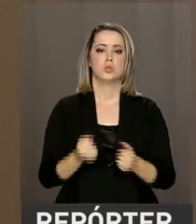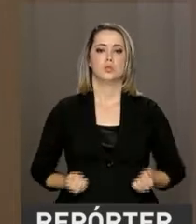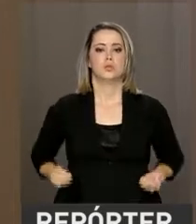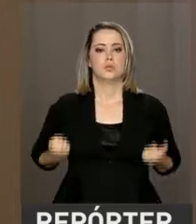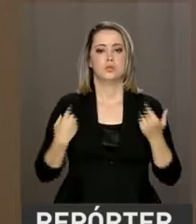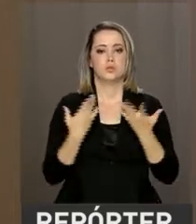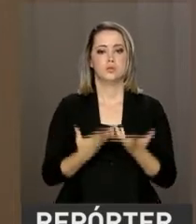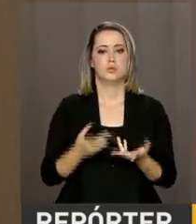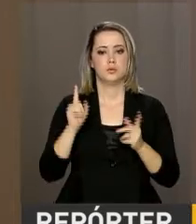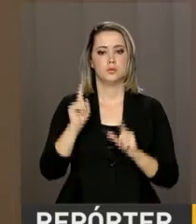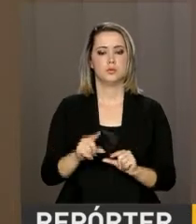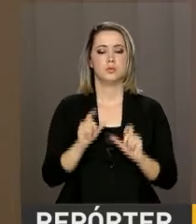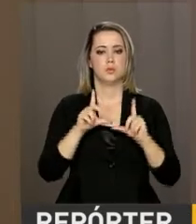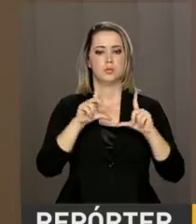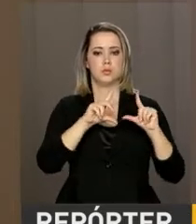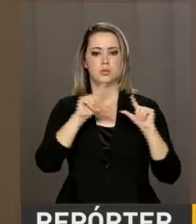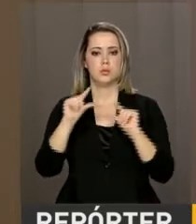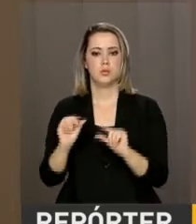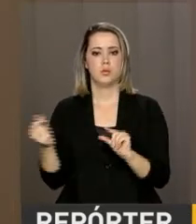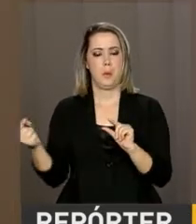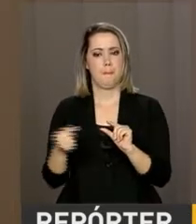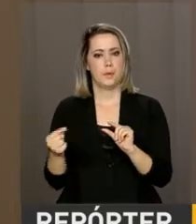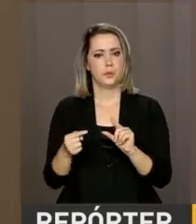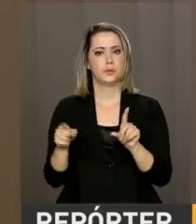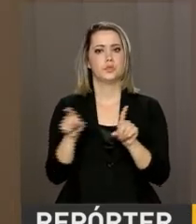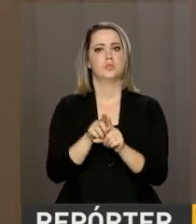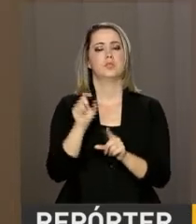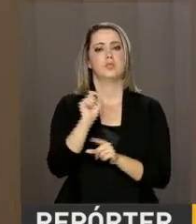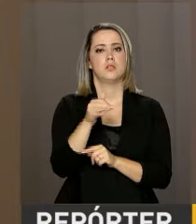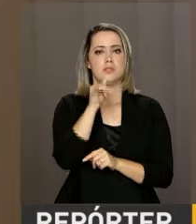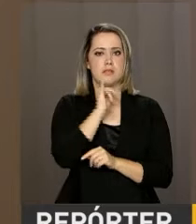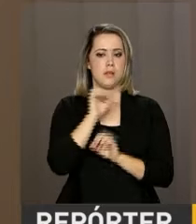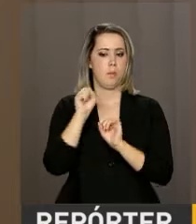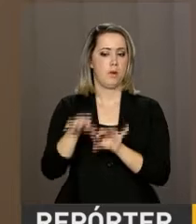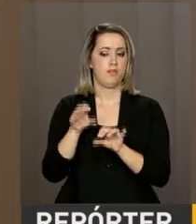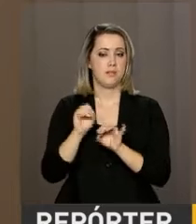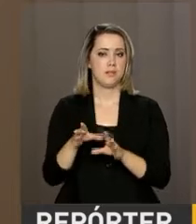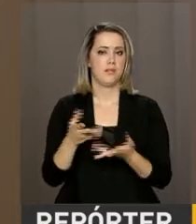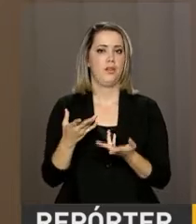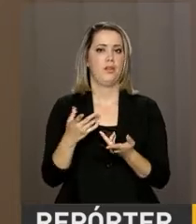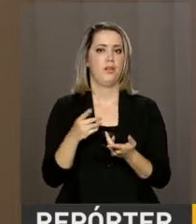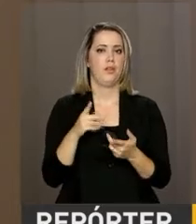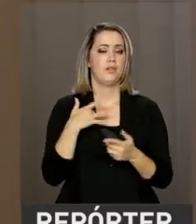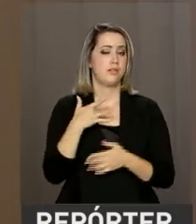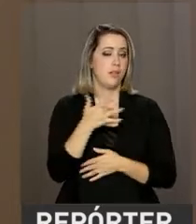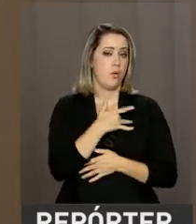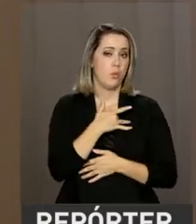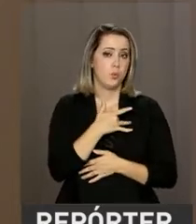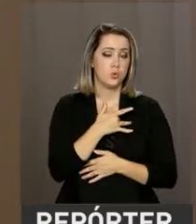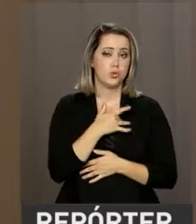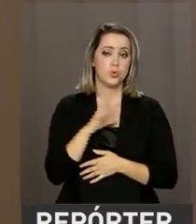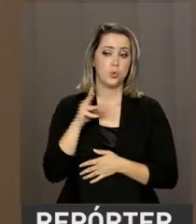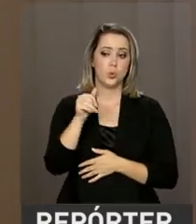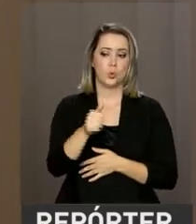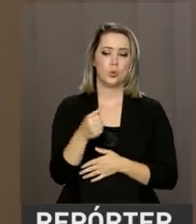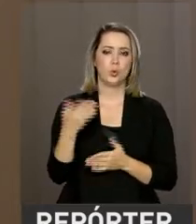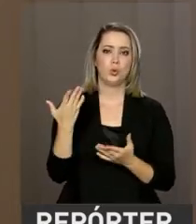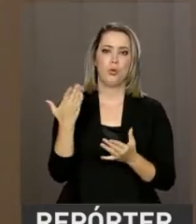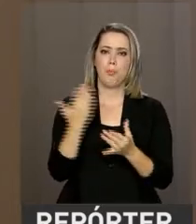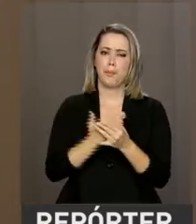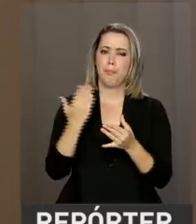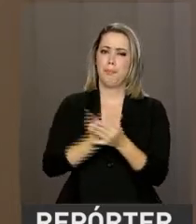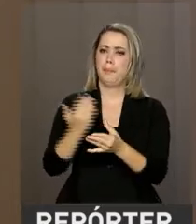consideradas dedutíveis do imposto de renda que são as despesas com educação despesas com saúde então toda essa documentação